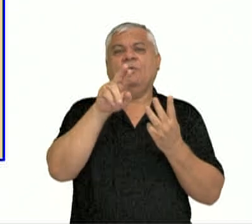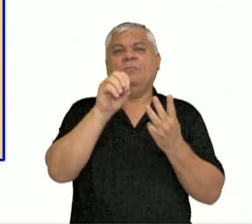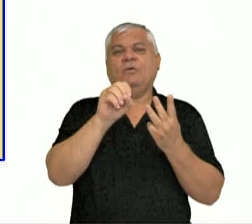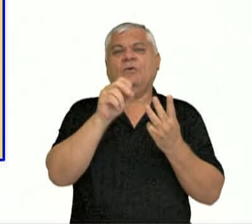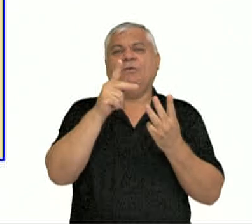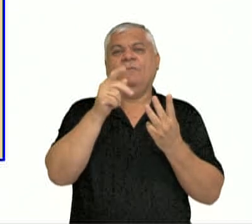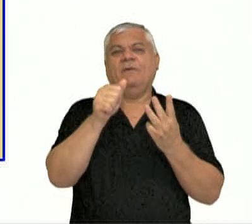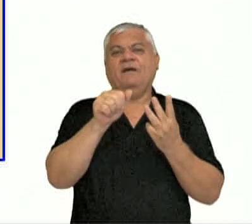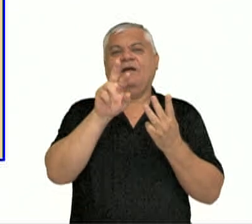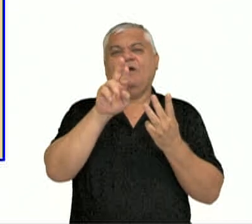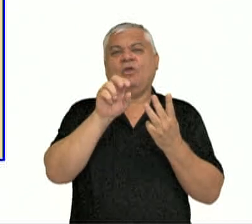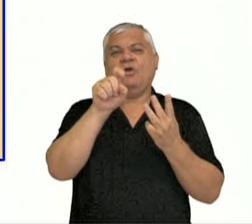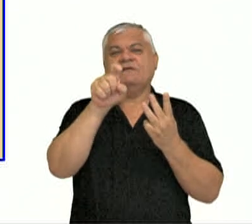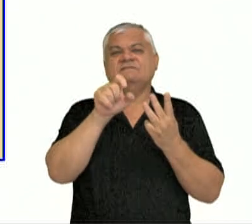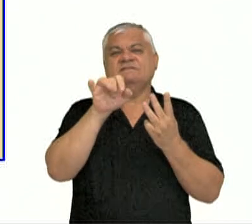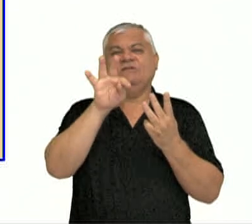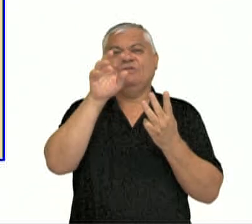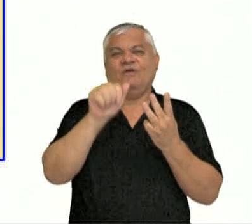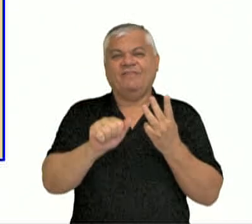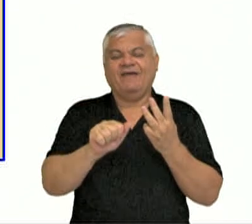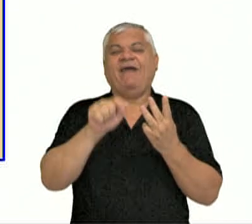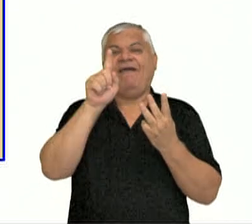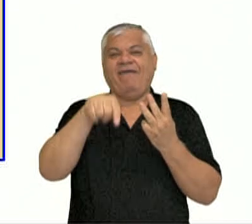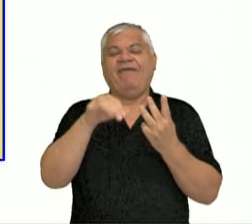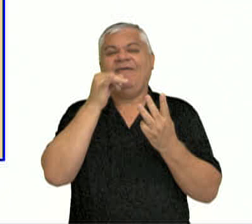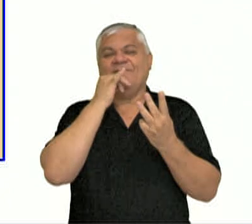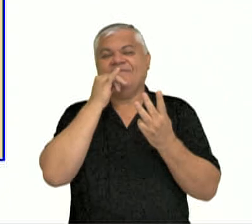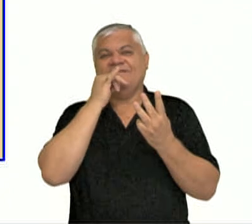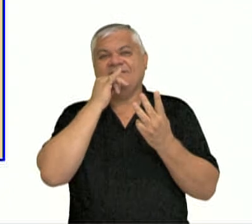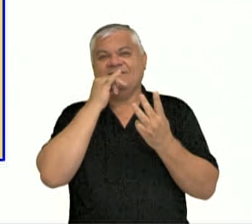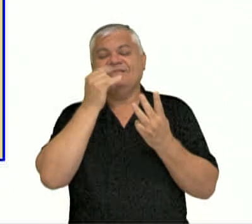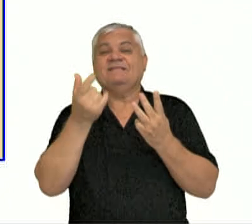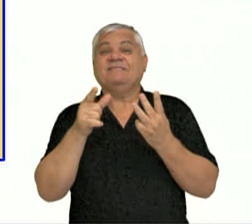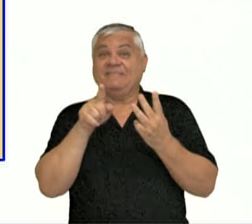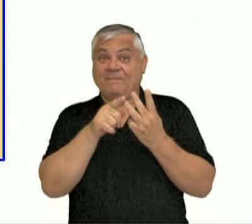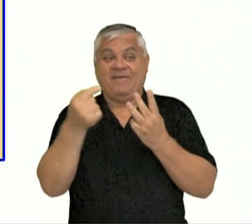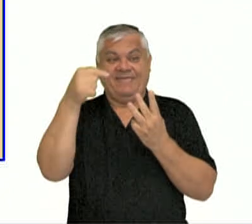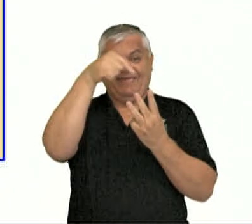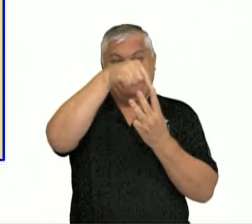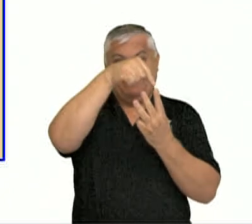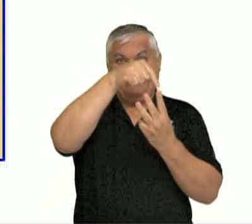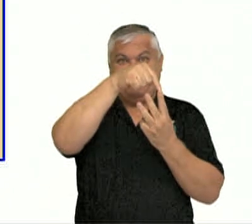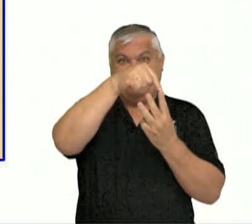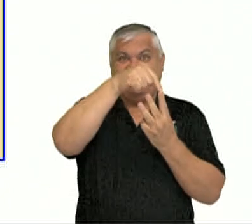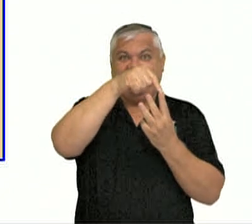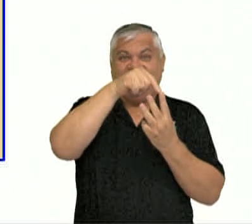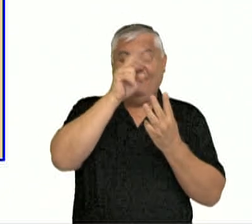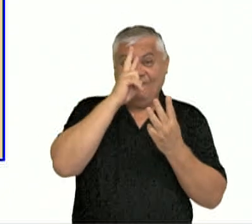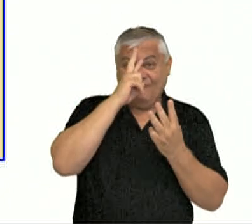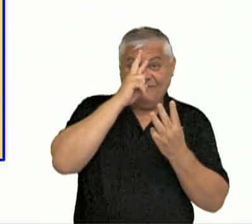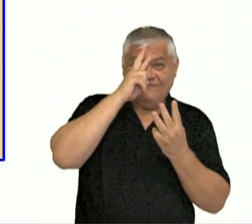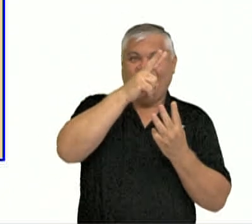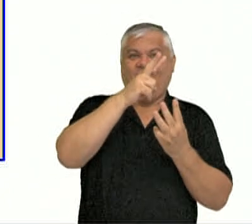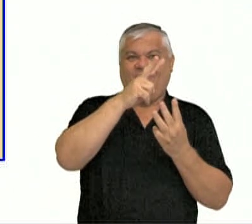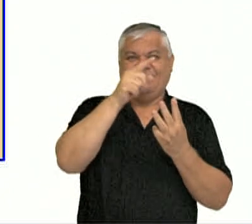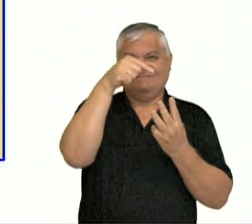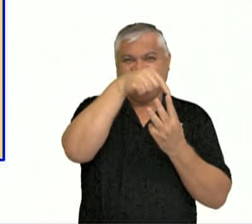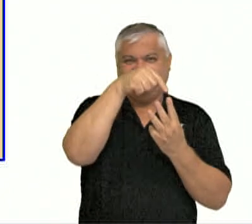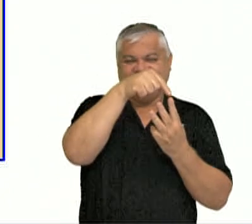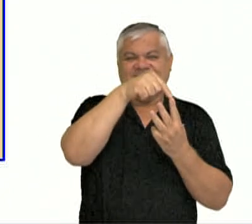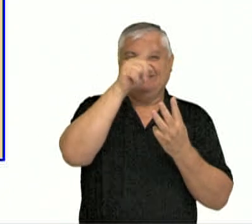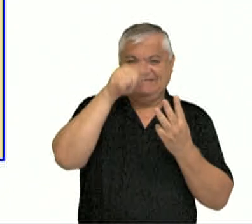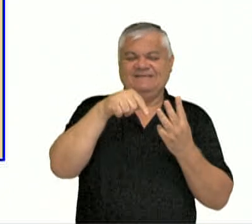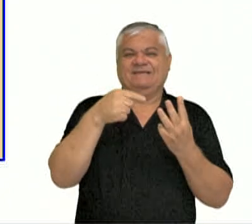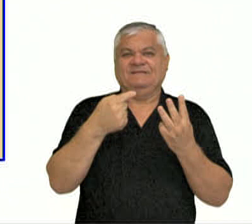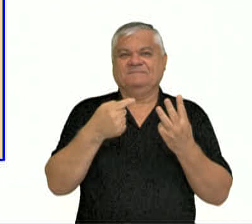Lúcia, férias, Paraíba. E nas proparoxítonas é quando a antepenúltima sílaba é